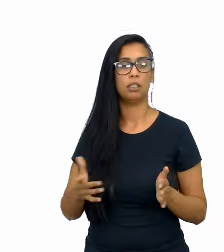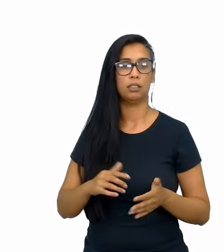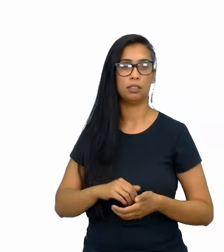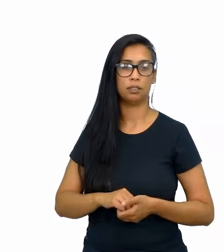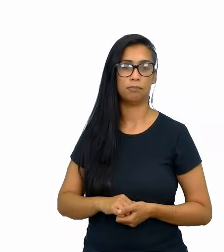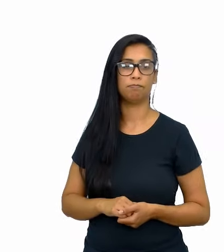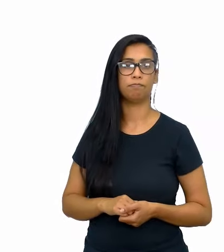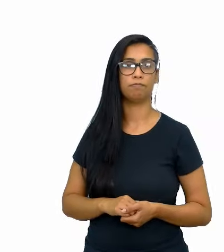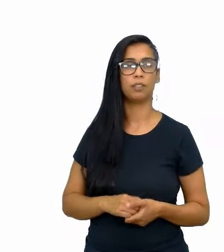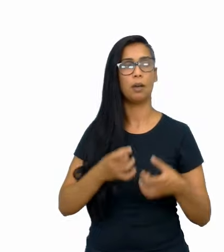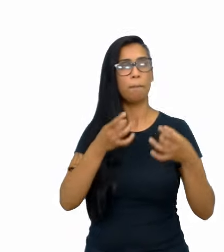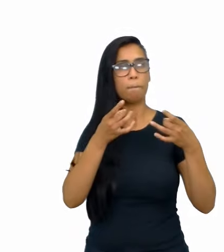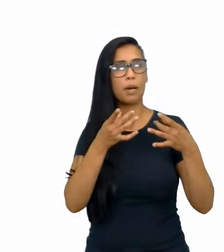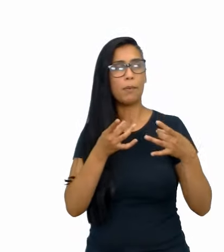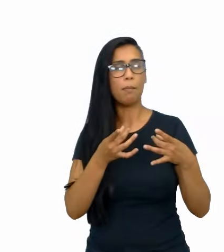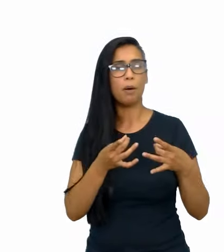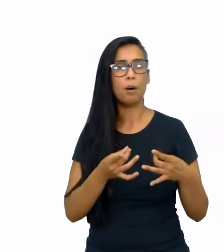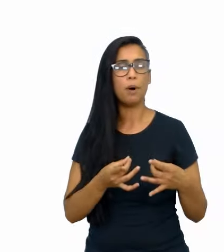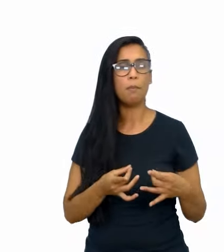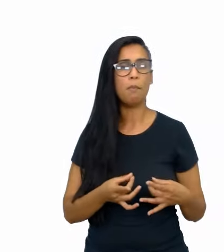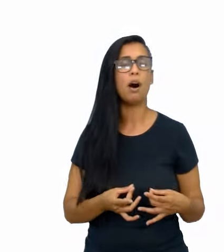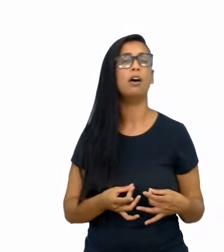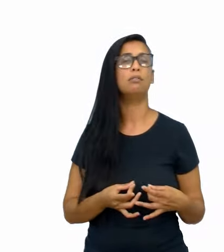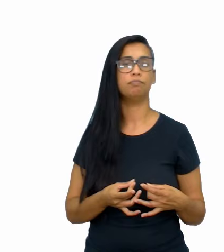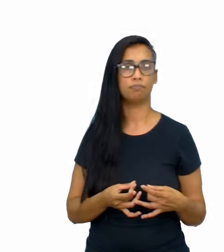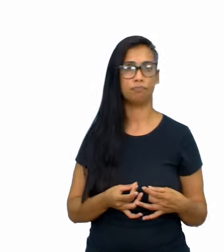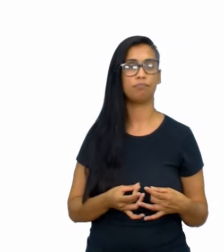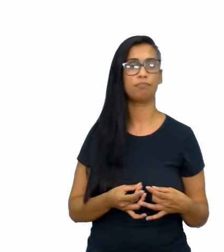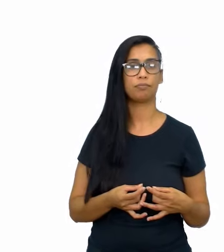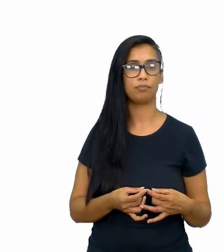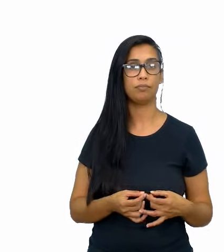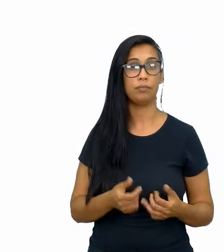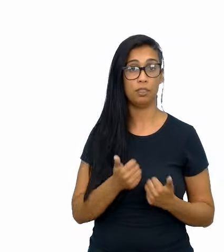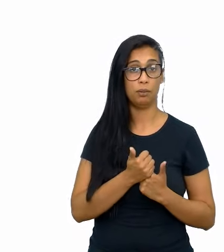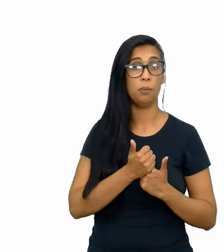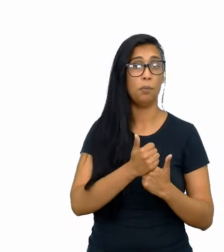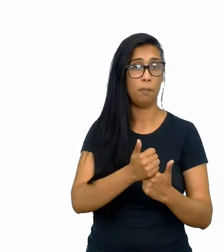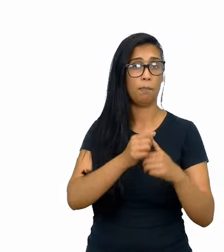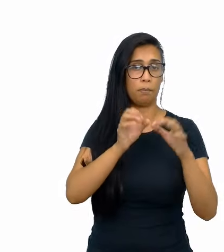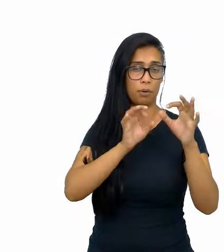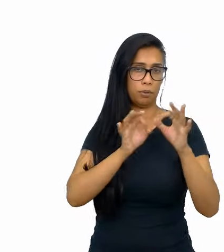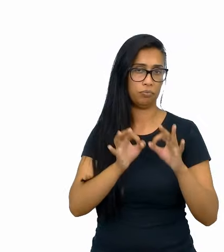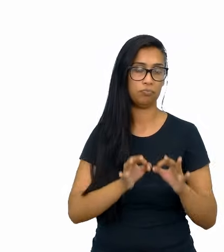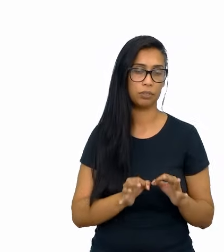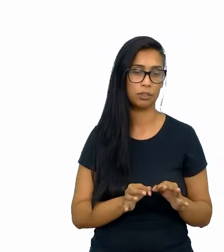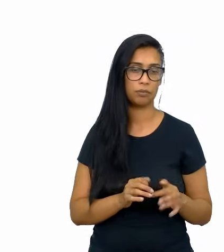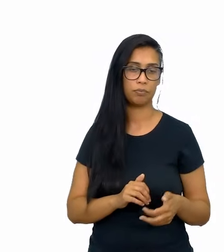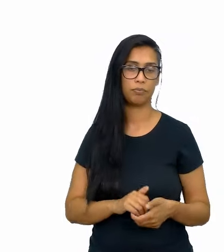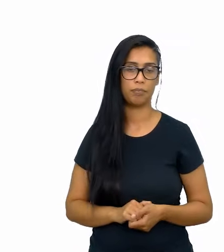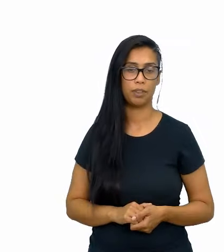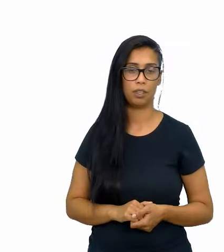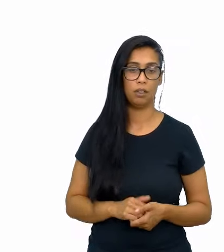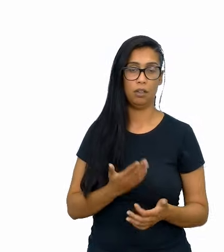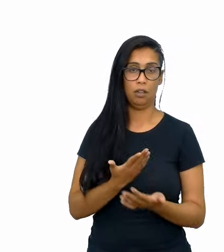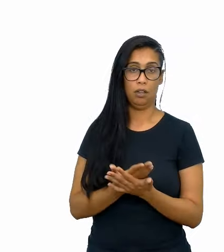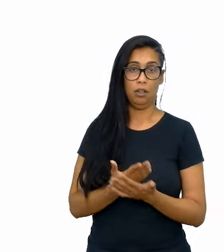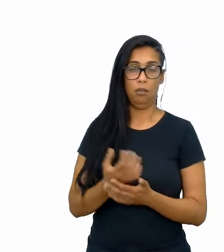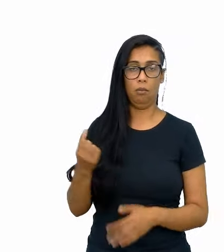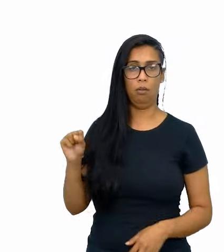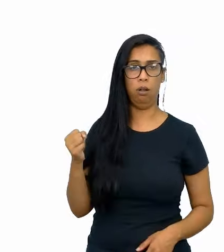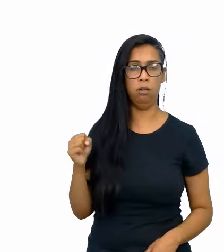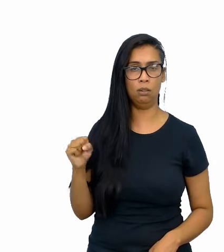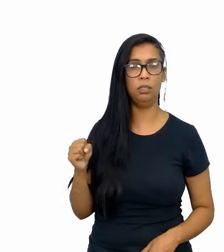acrescentando detalhes, é um caminho que apoia o planejamento. Na aula 8, produzindo o relato.